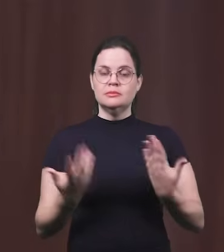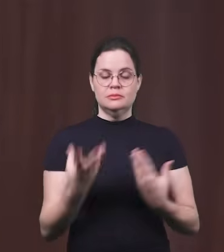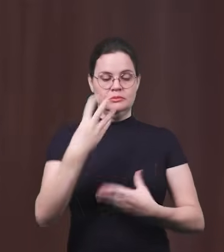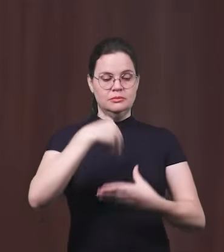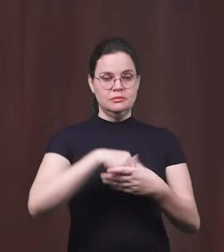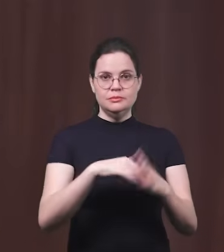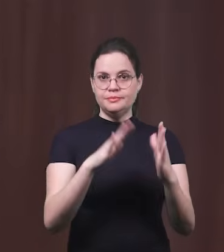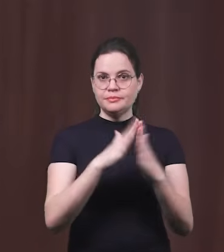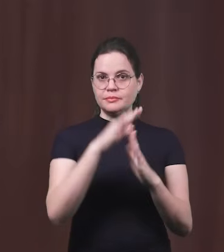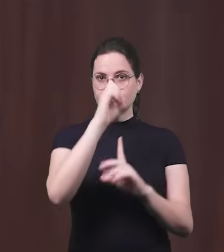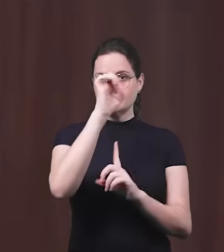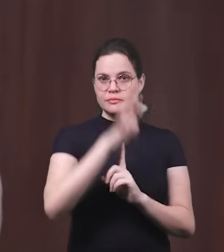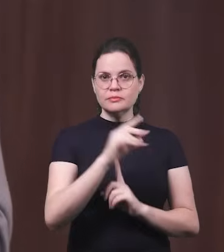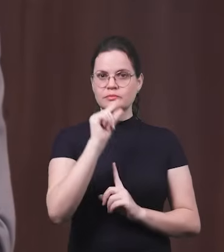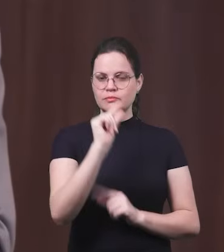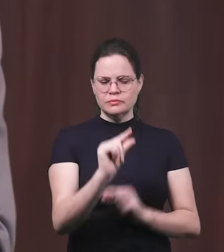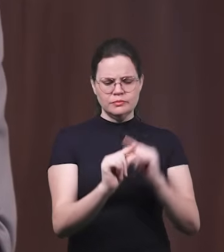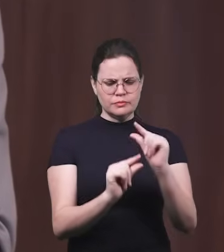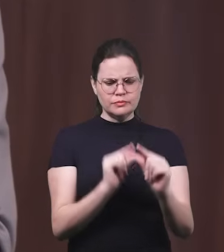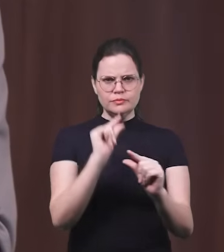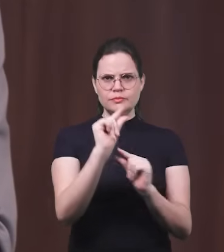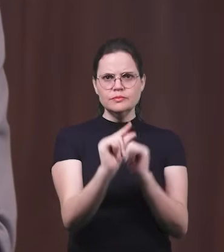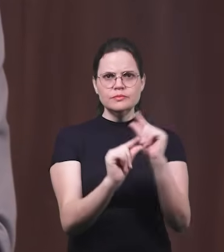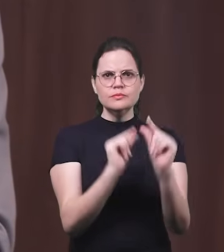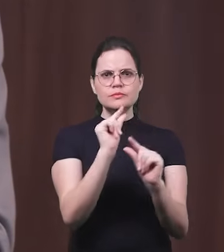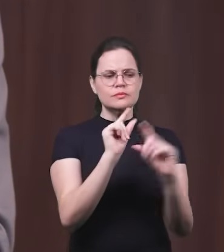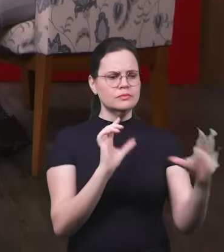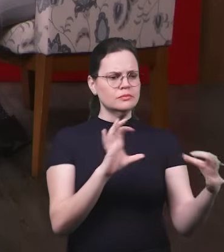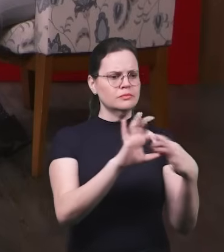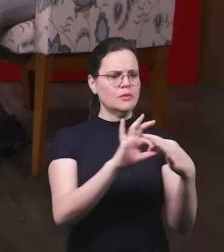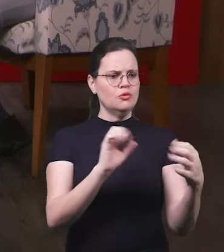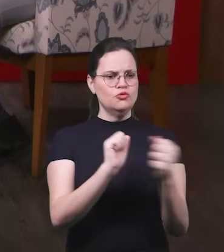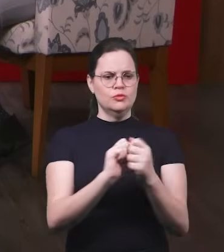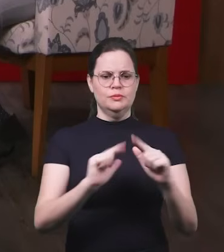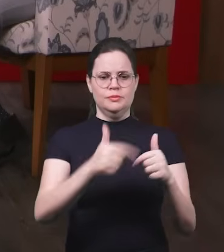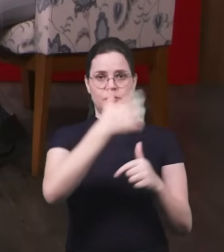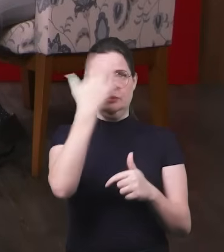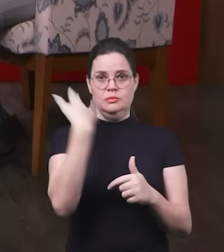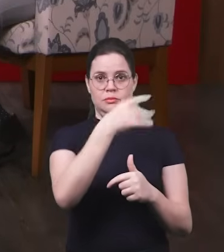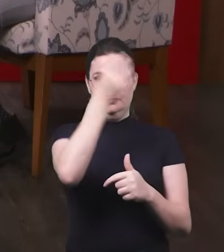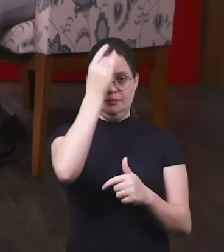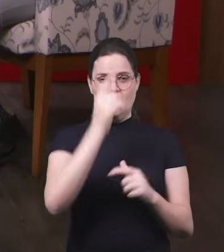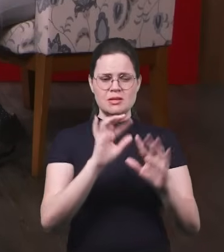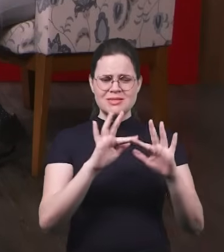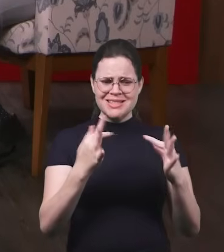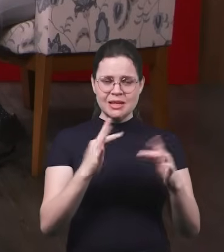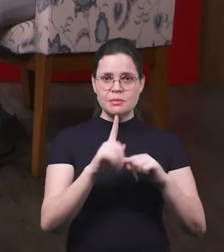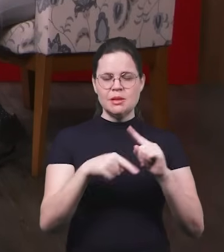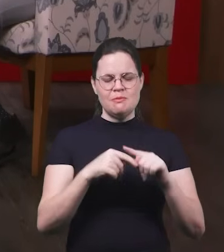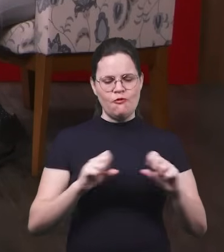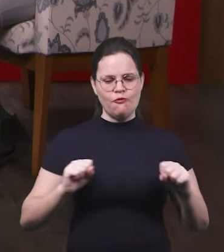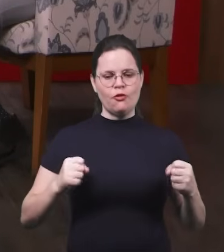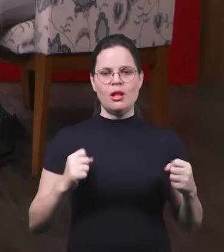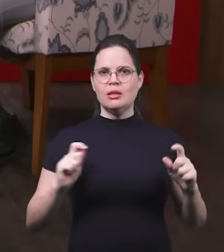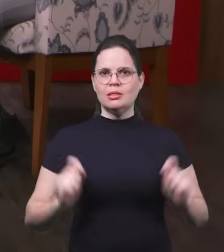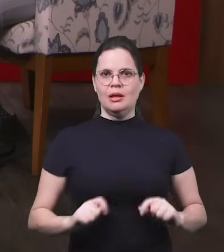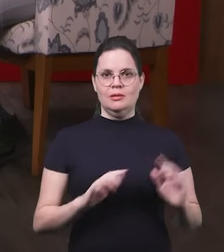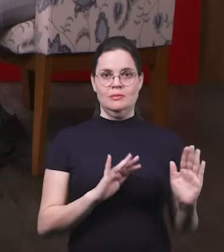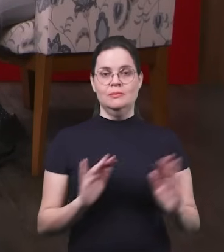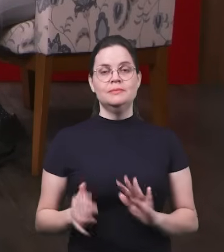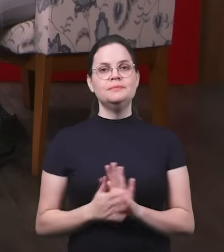do lar, faz coisas pequenas ficarem fortes. E se nós formos olhar, é